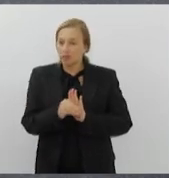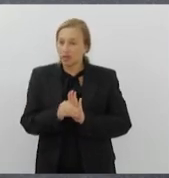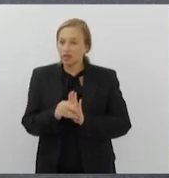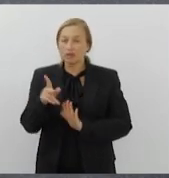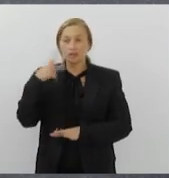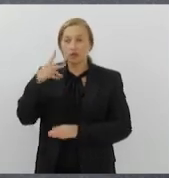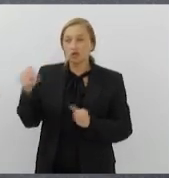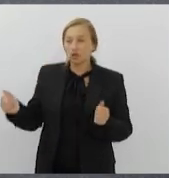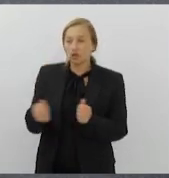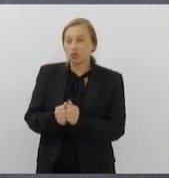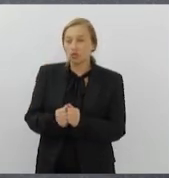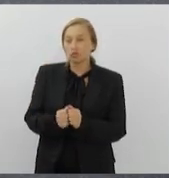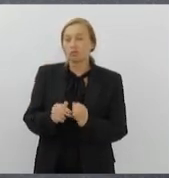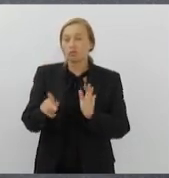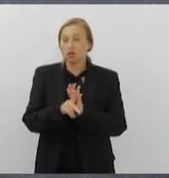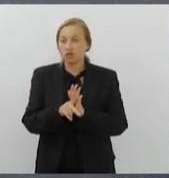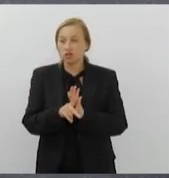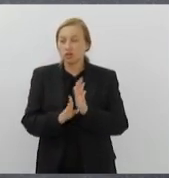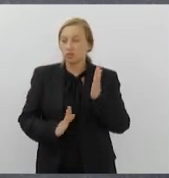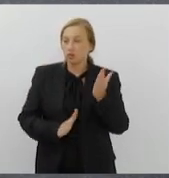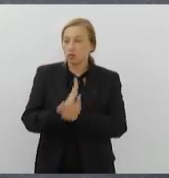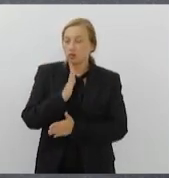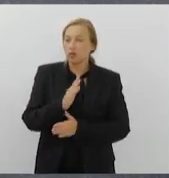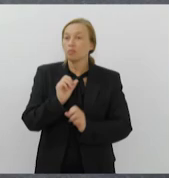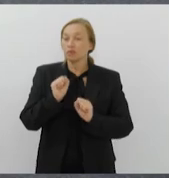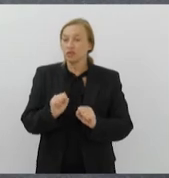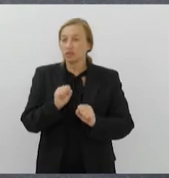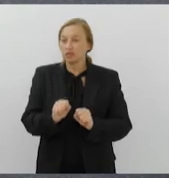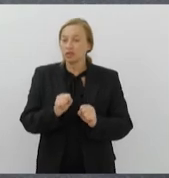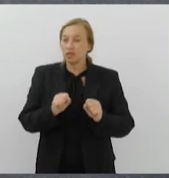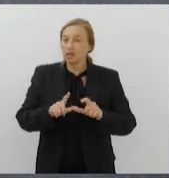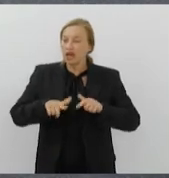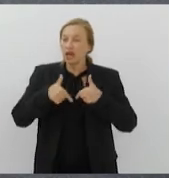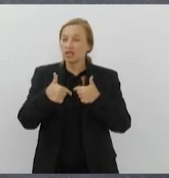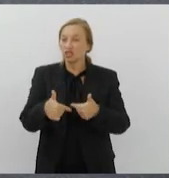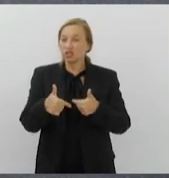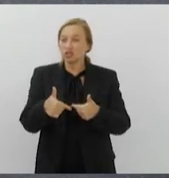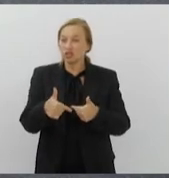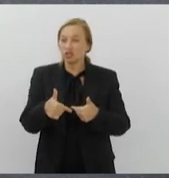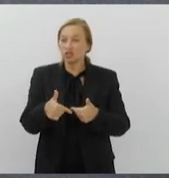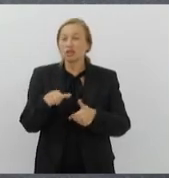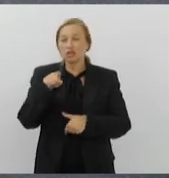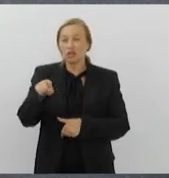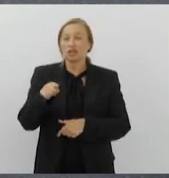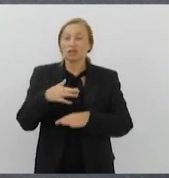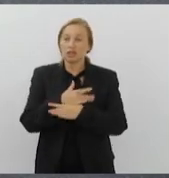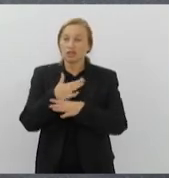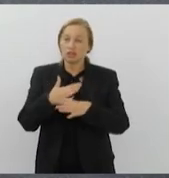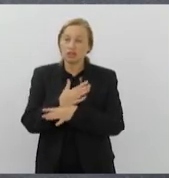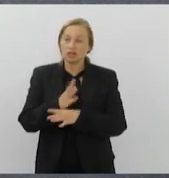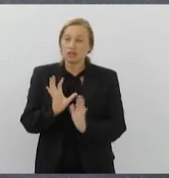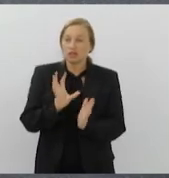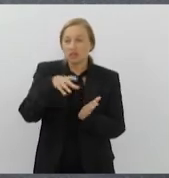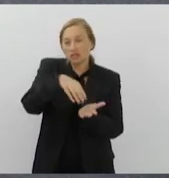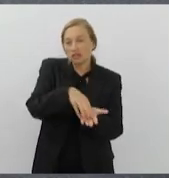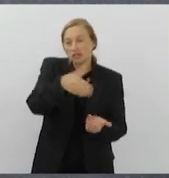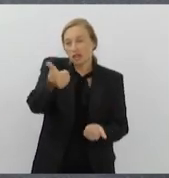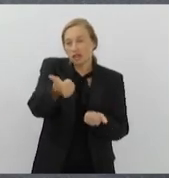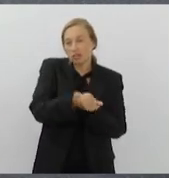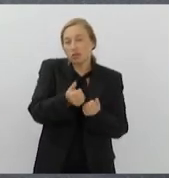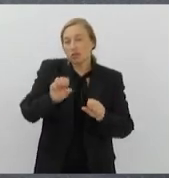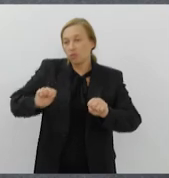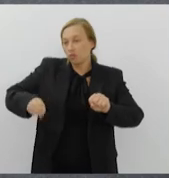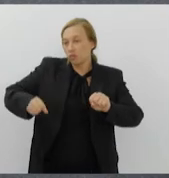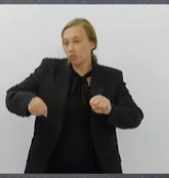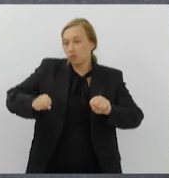do projeto aprovado, a gente poder executar e começar isso lá na nossa cidade, ter o centro de apoio aos